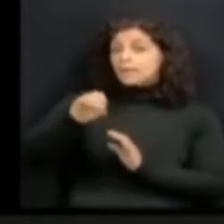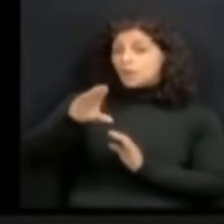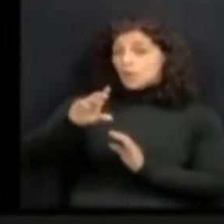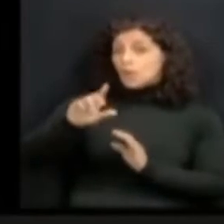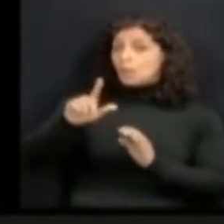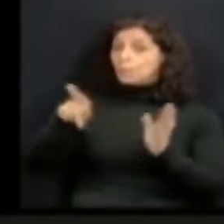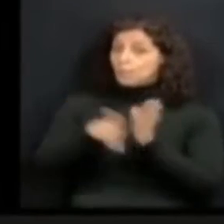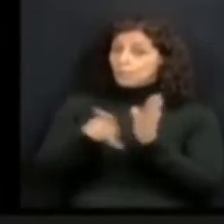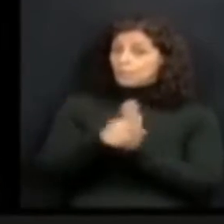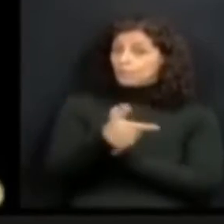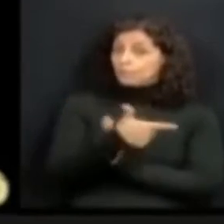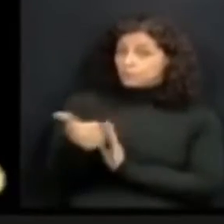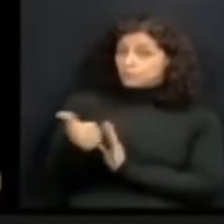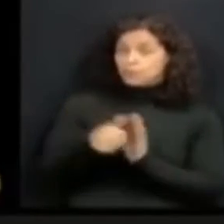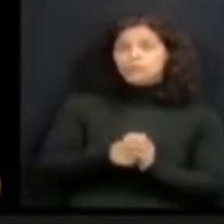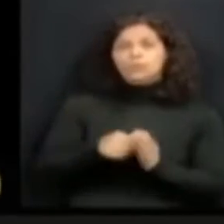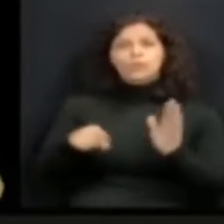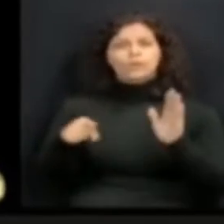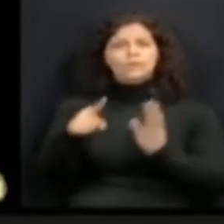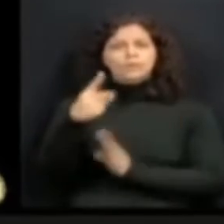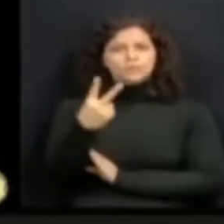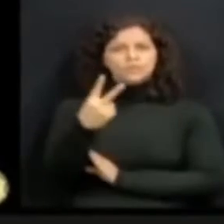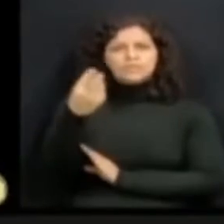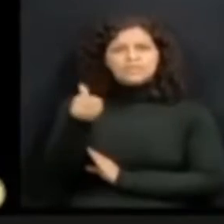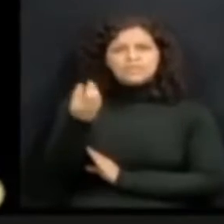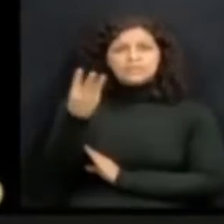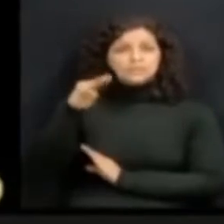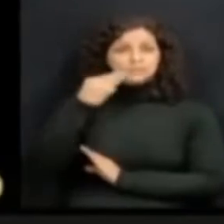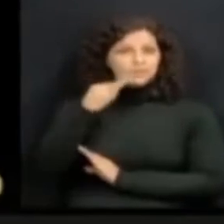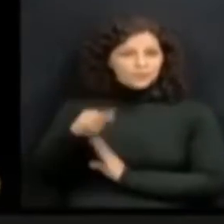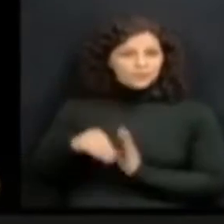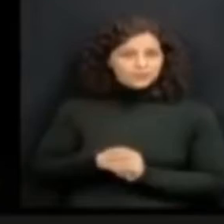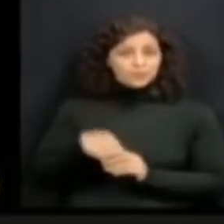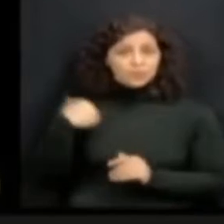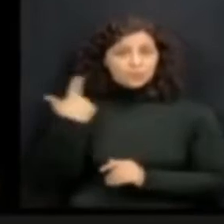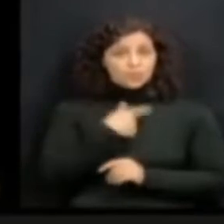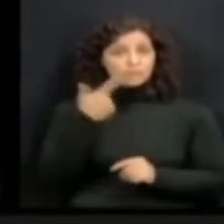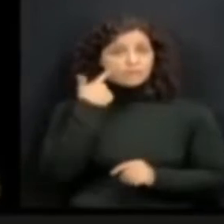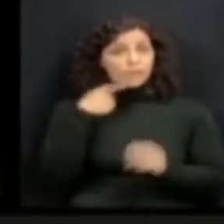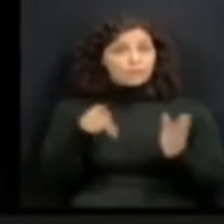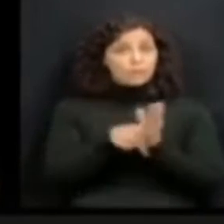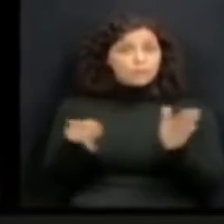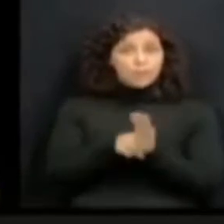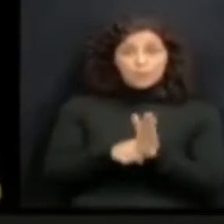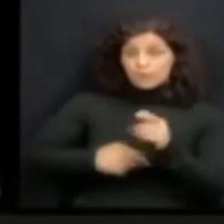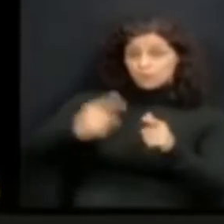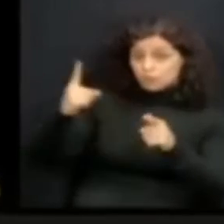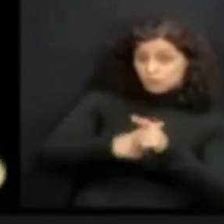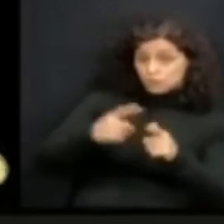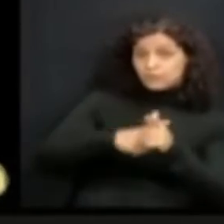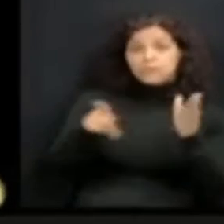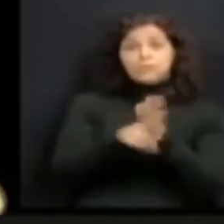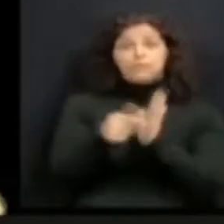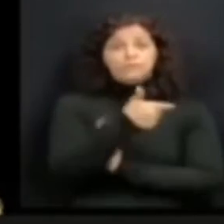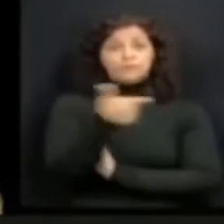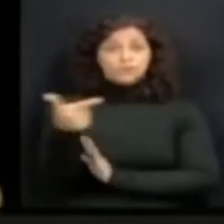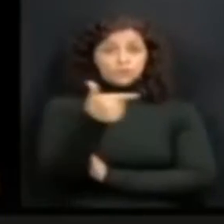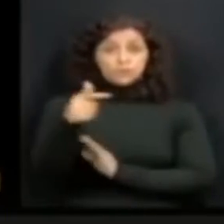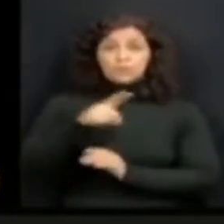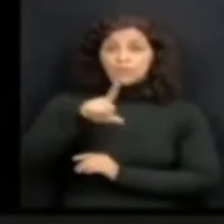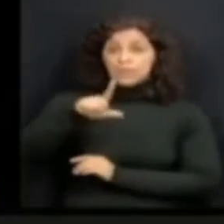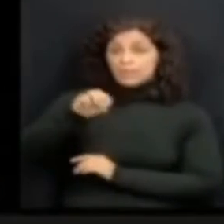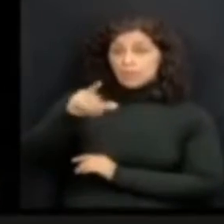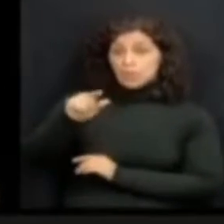de 2021, menos 263 milhões. A previsão de déficit primário para 2022,